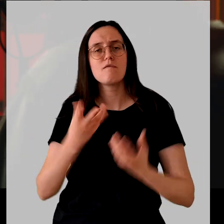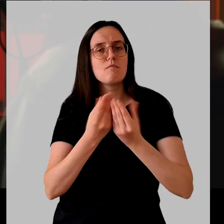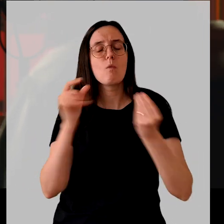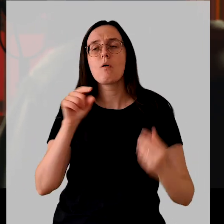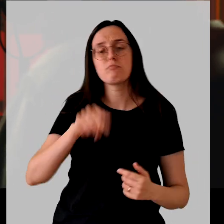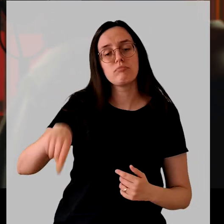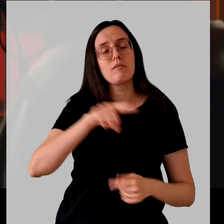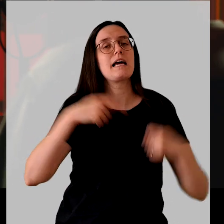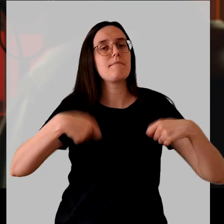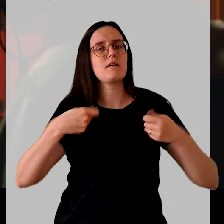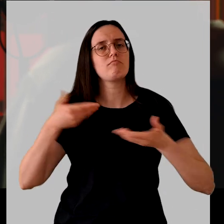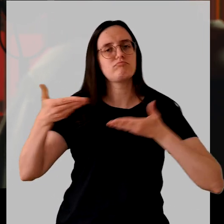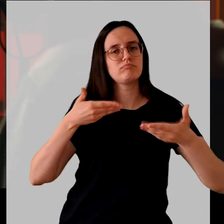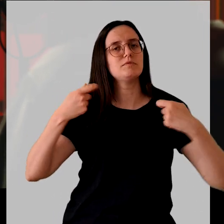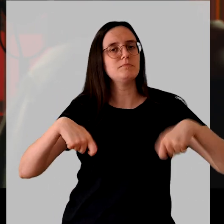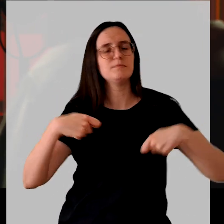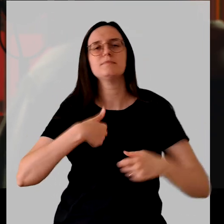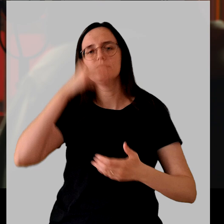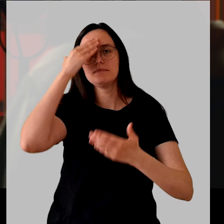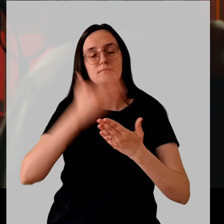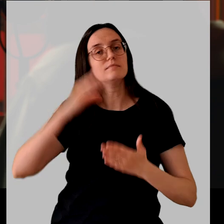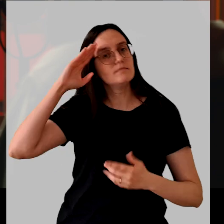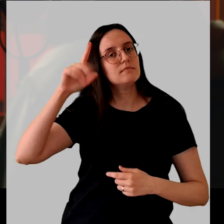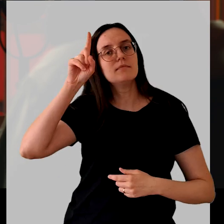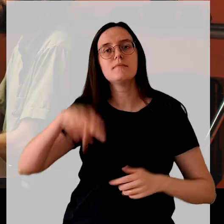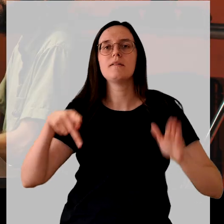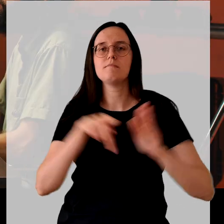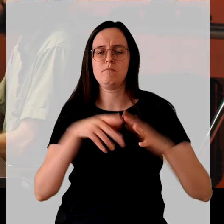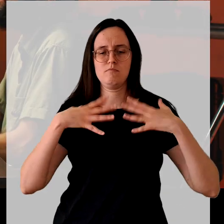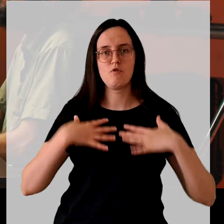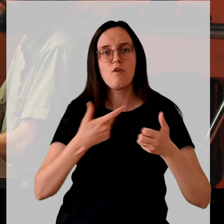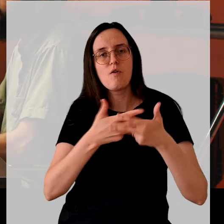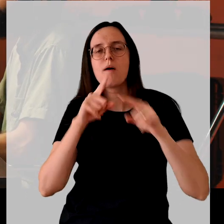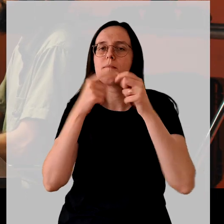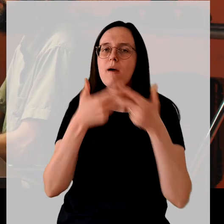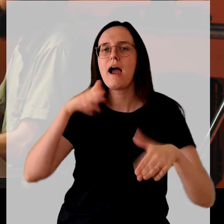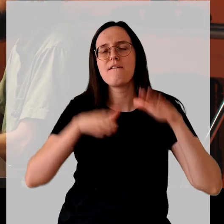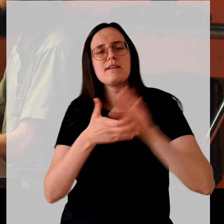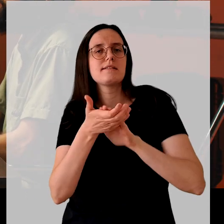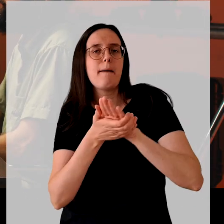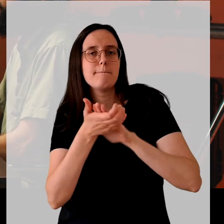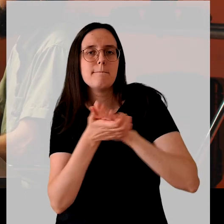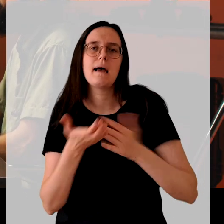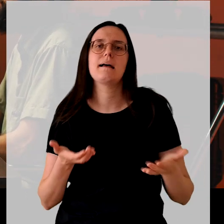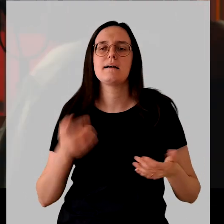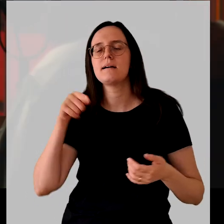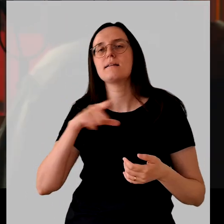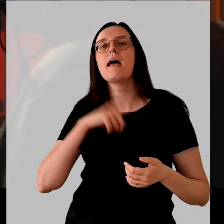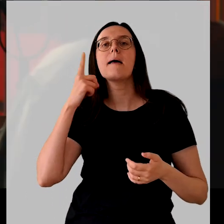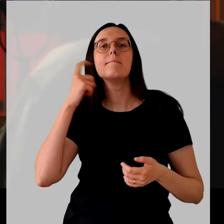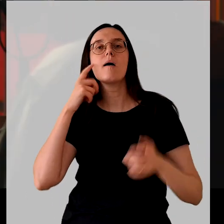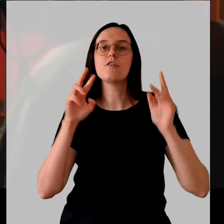vejo muitas vezes que vocês também têm que ter essa troca, acho que principalmente na parte de figurino, né? Ah, sim. Materiais, às vezes um sapato